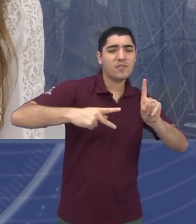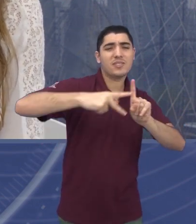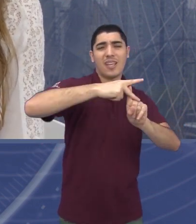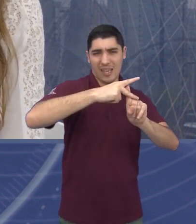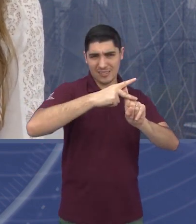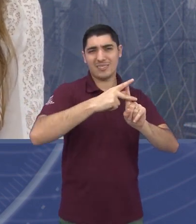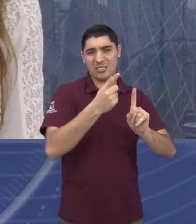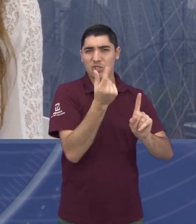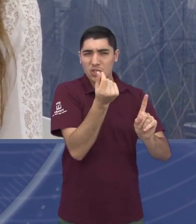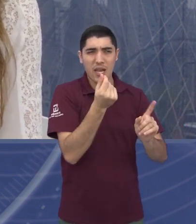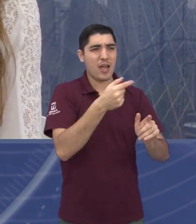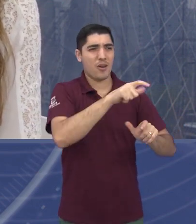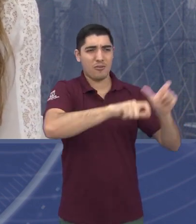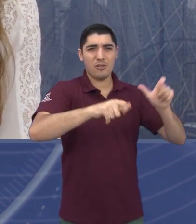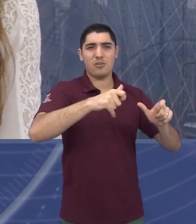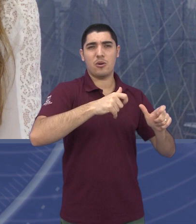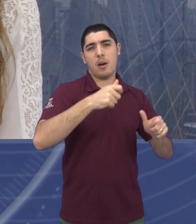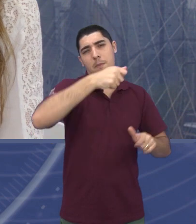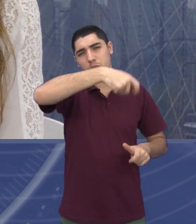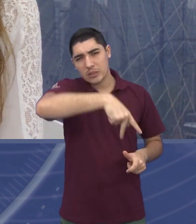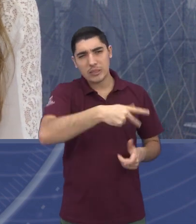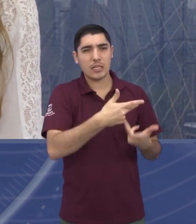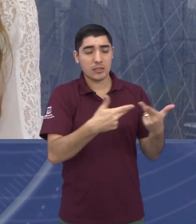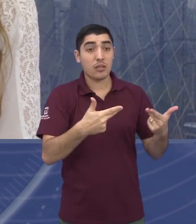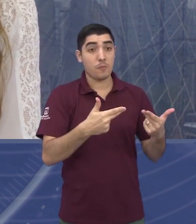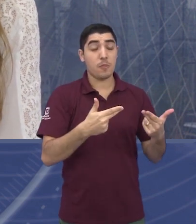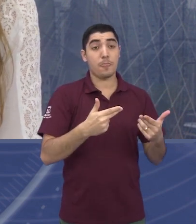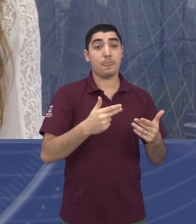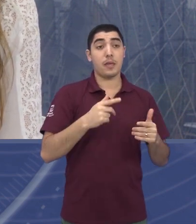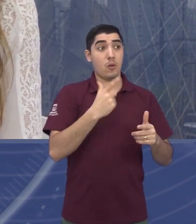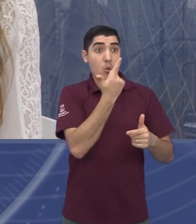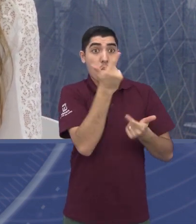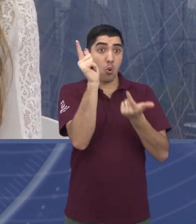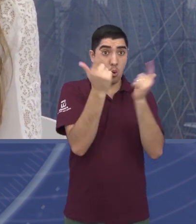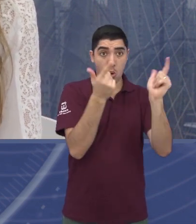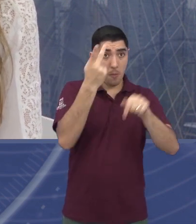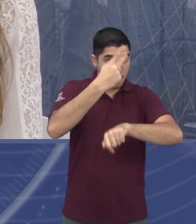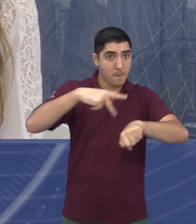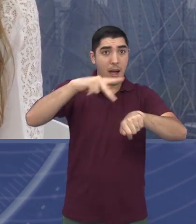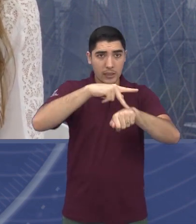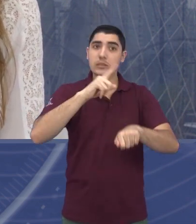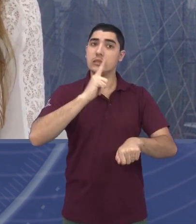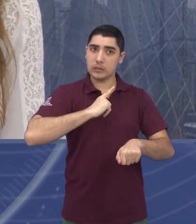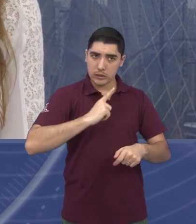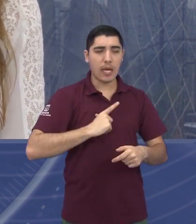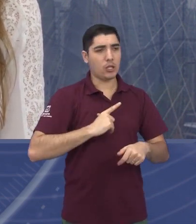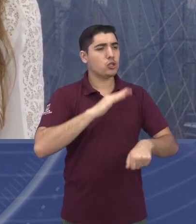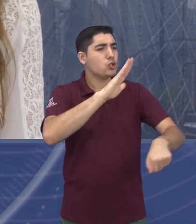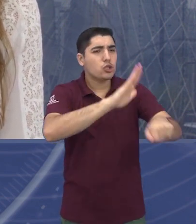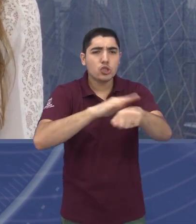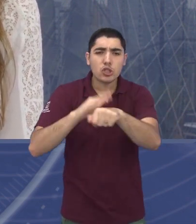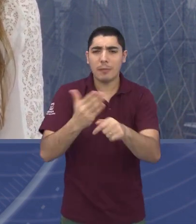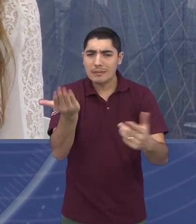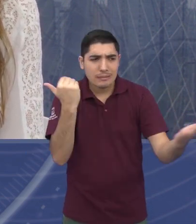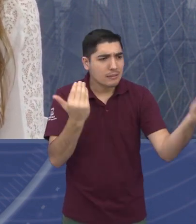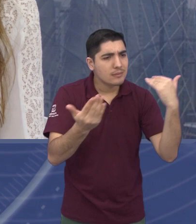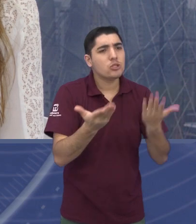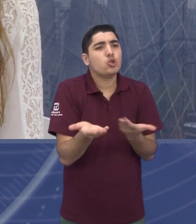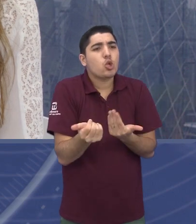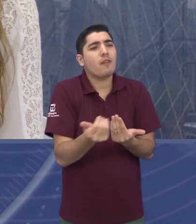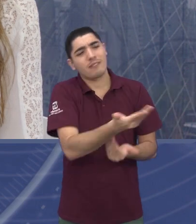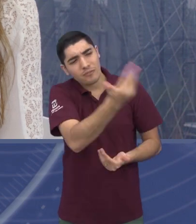países europeus também estão chamando pessoas mais jovens, de outras nacionalidades, para irem para lá